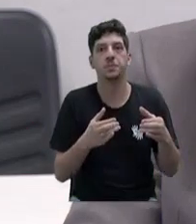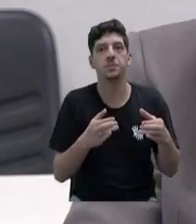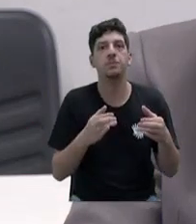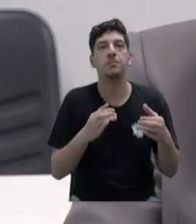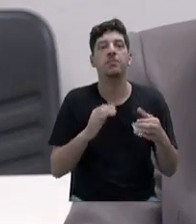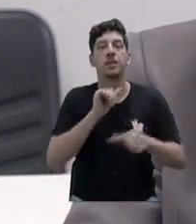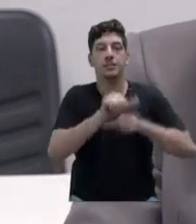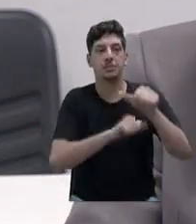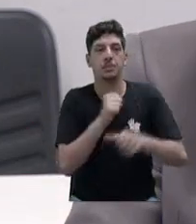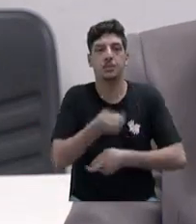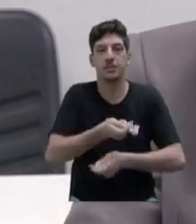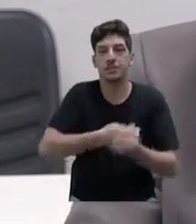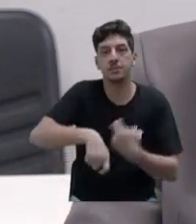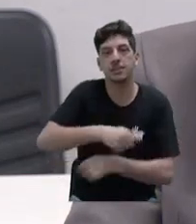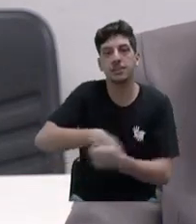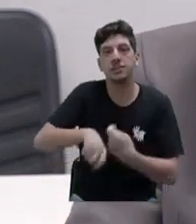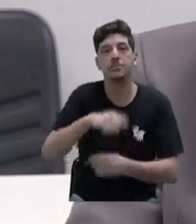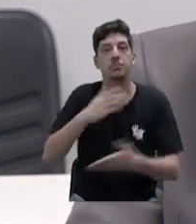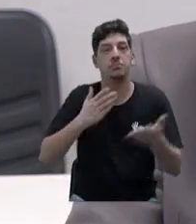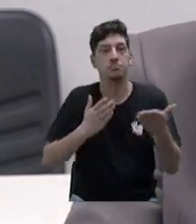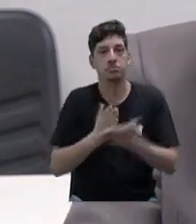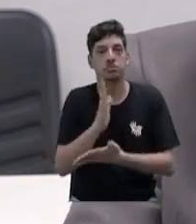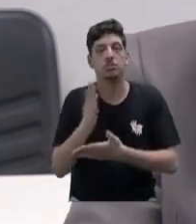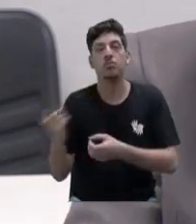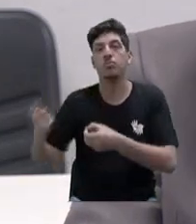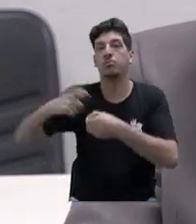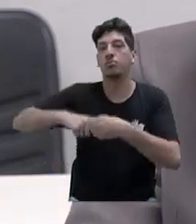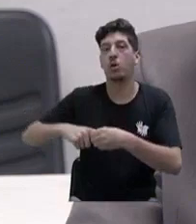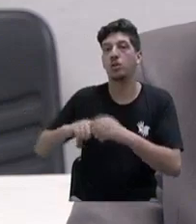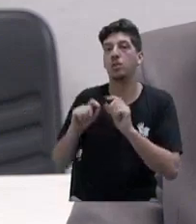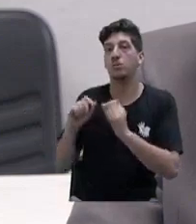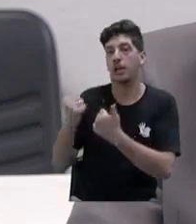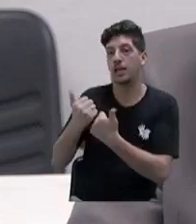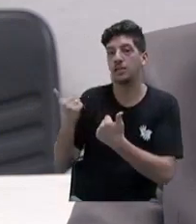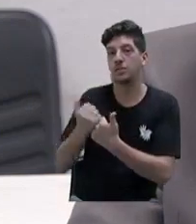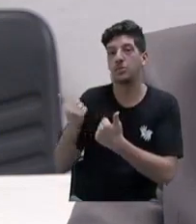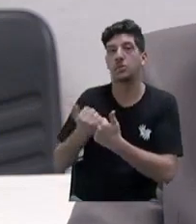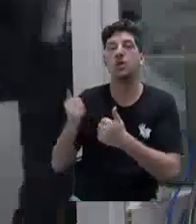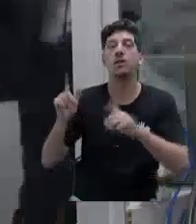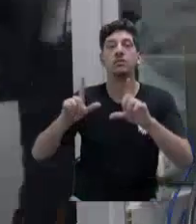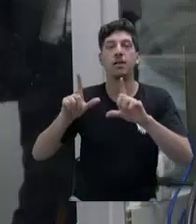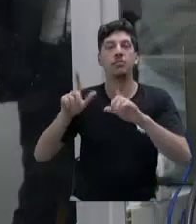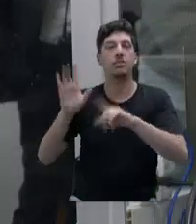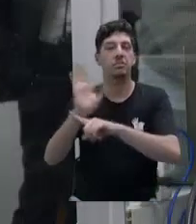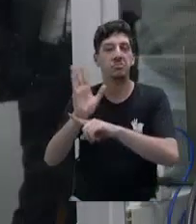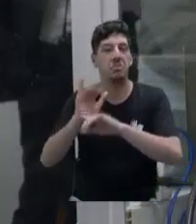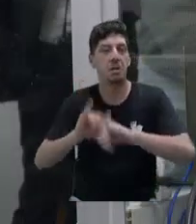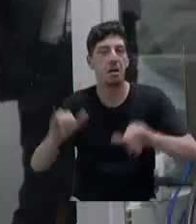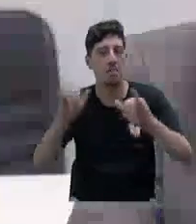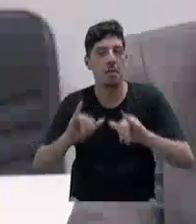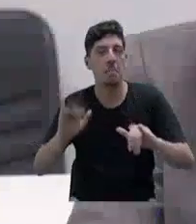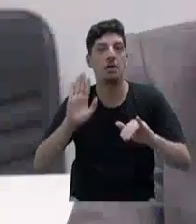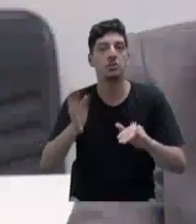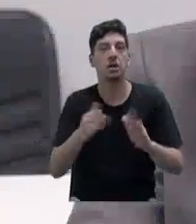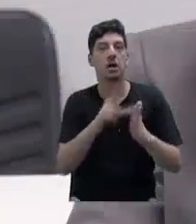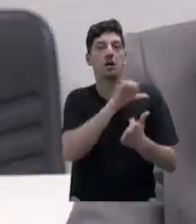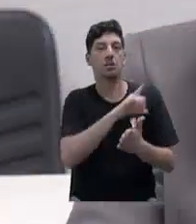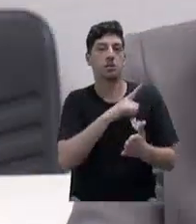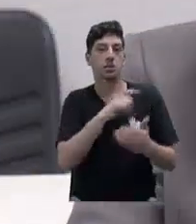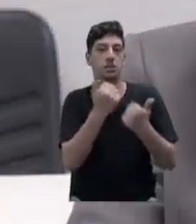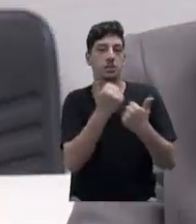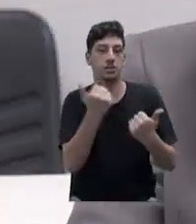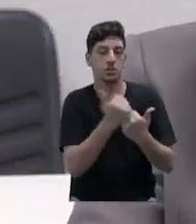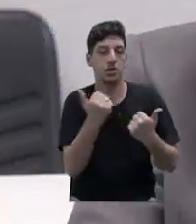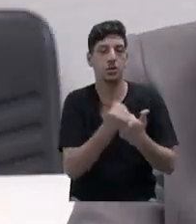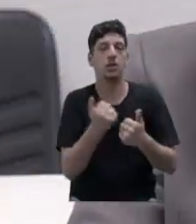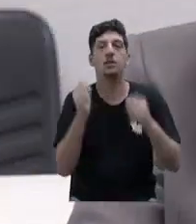reforma administrativa, aprovou a volta de uma assessoria do audiovisual que já tinha. Uma assessoria do audiovisual,